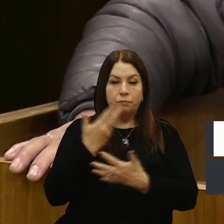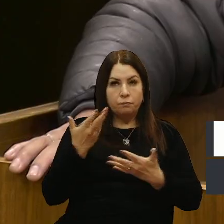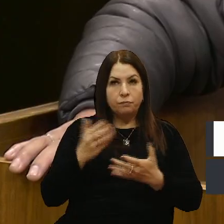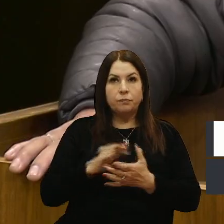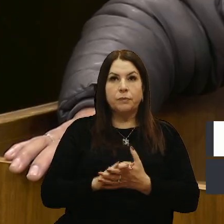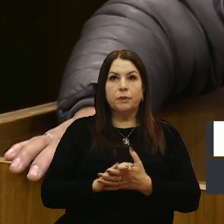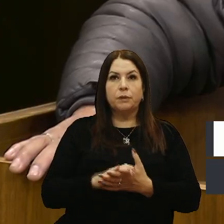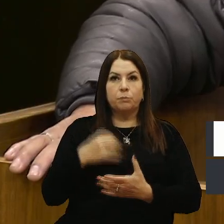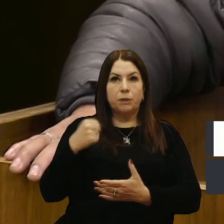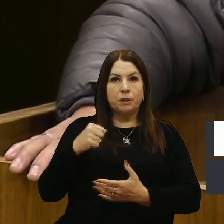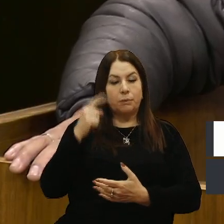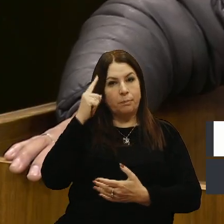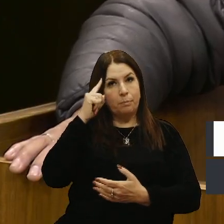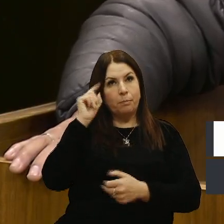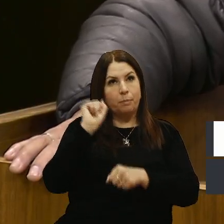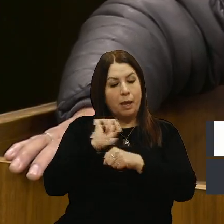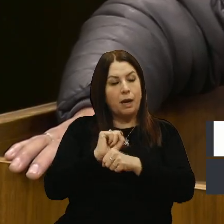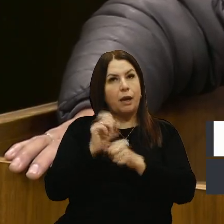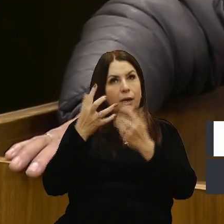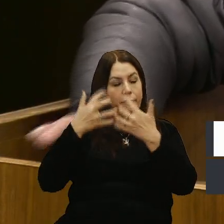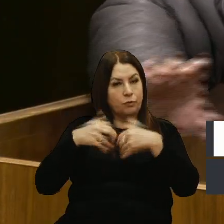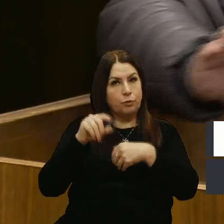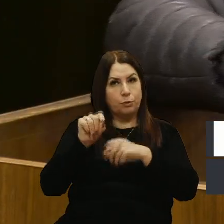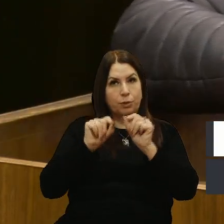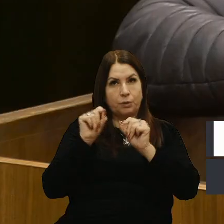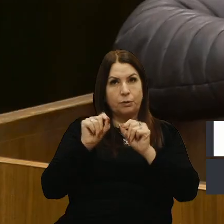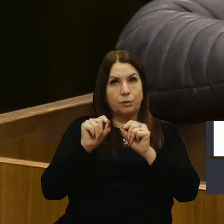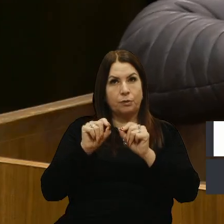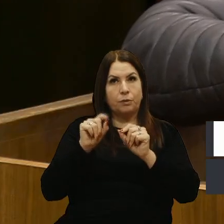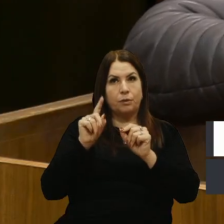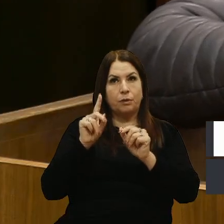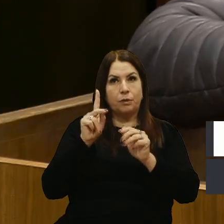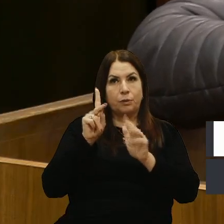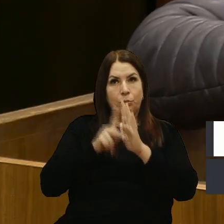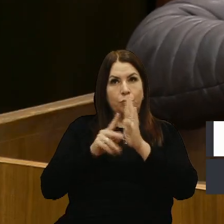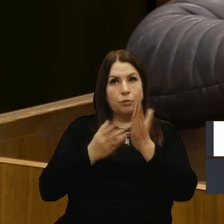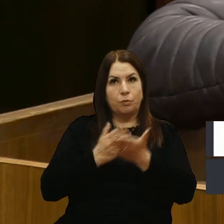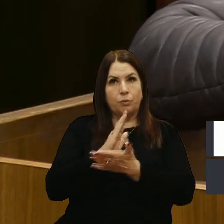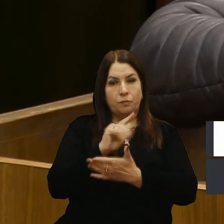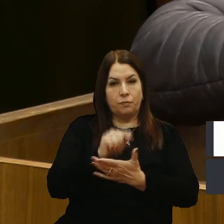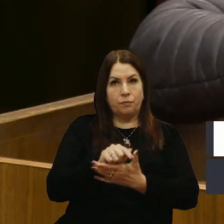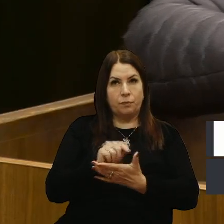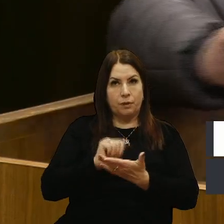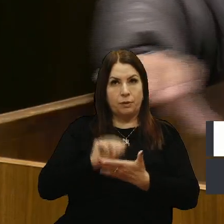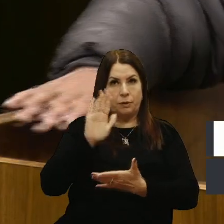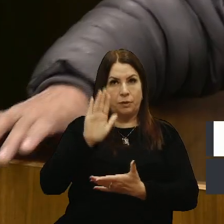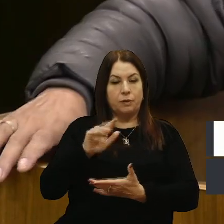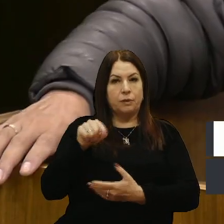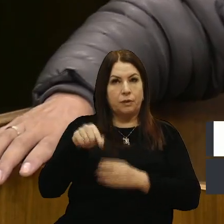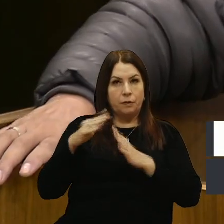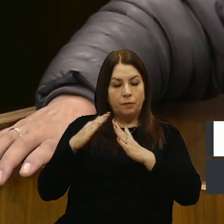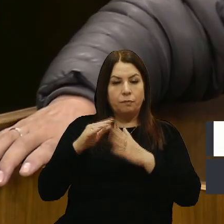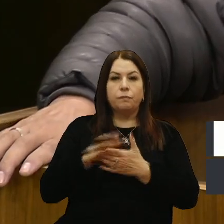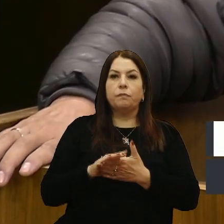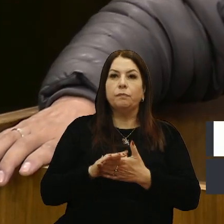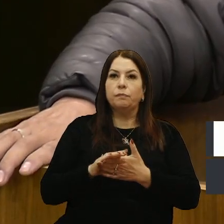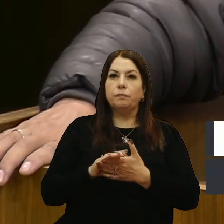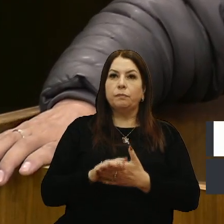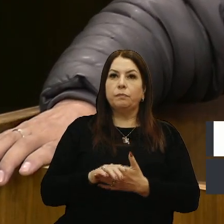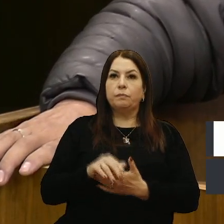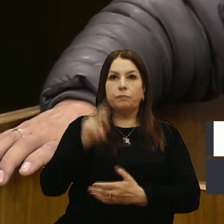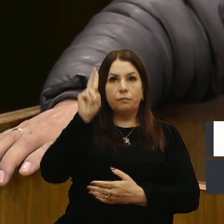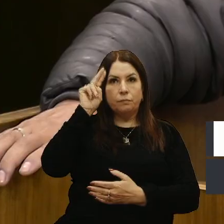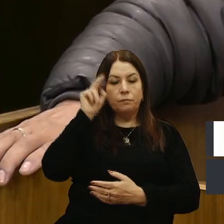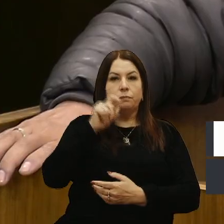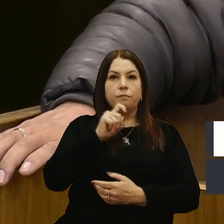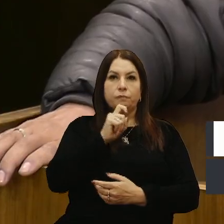Então, precisamos refletir sobre isso. E temos um projeto aprovado aqui nesta casa, que é o Abril Verde,